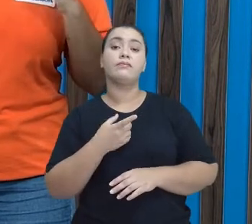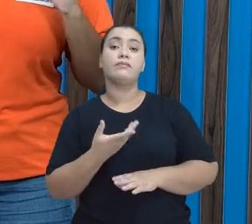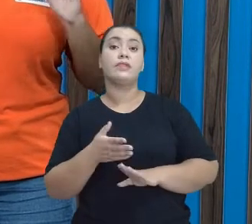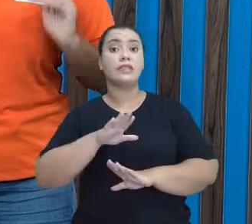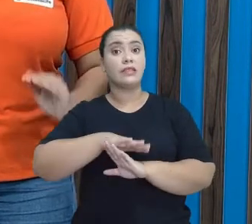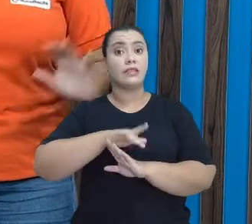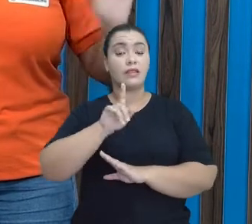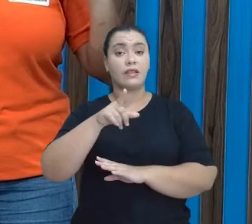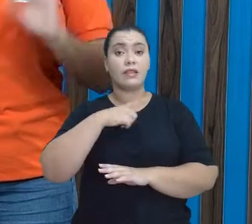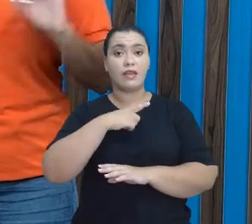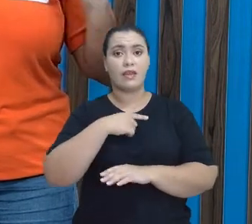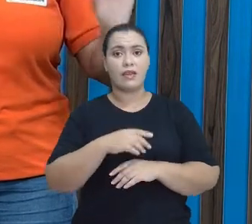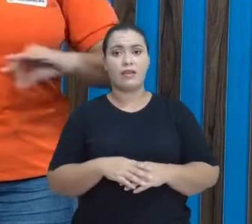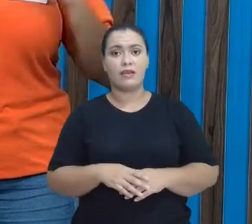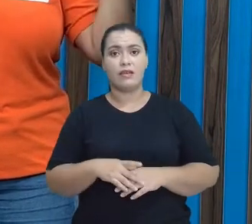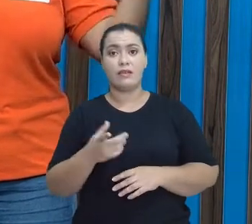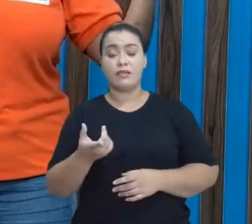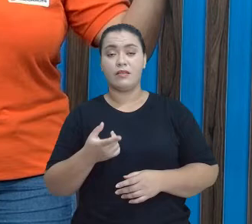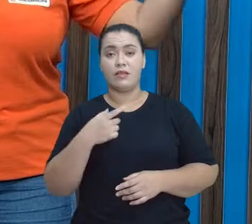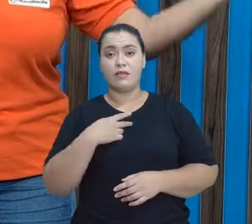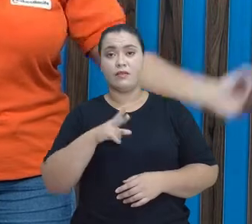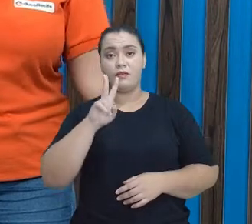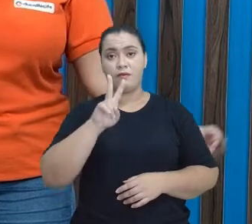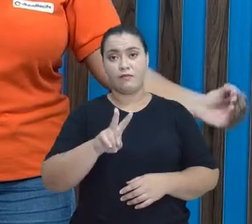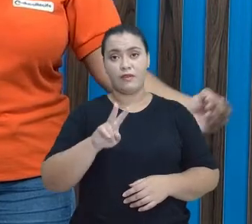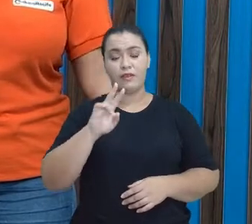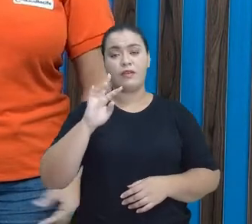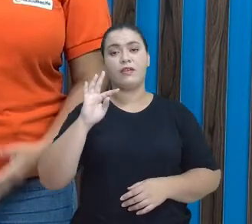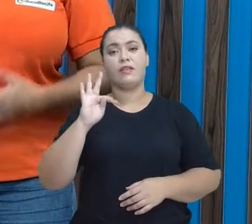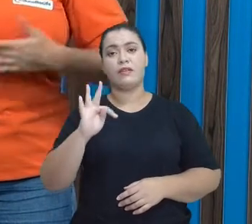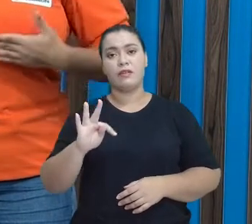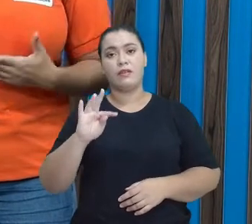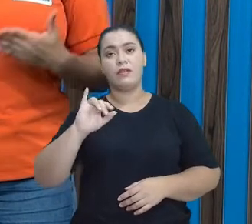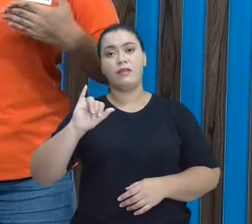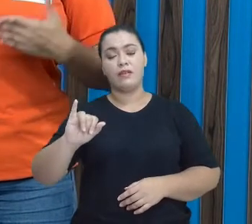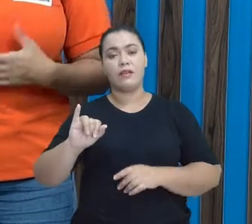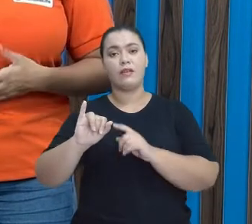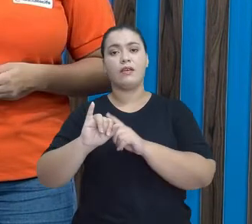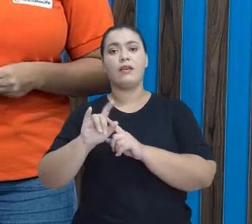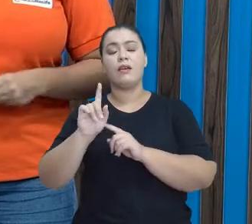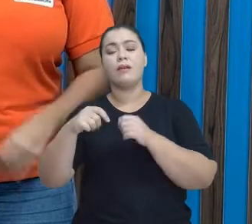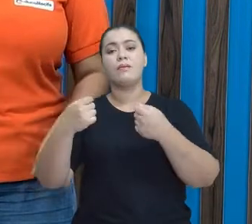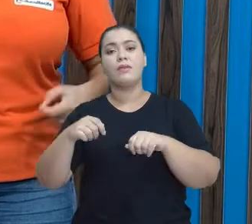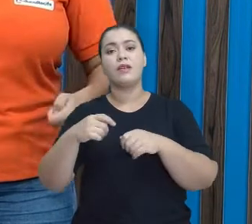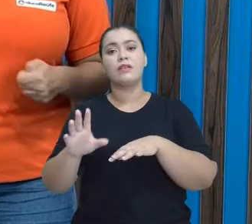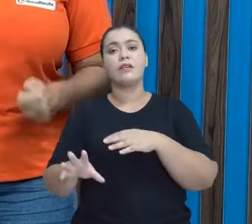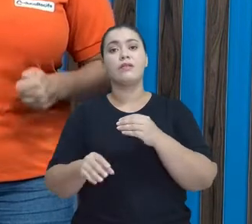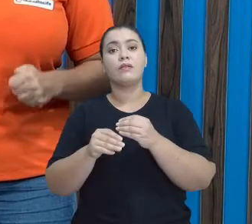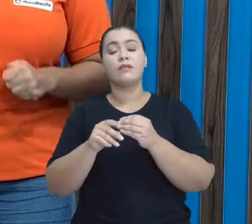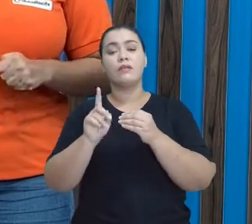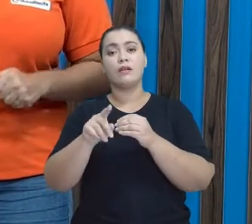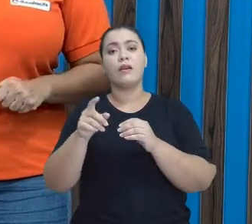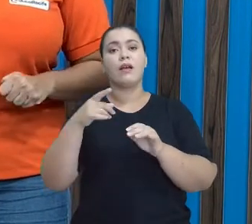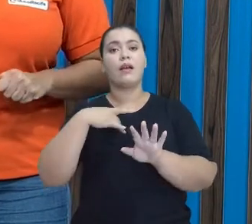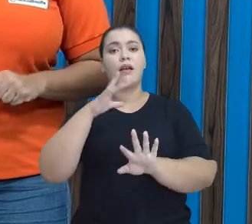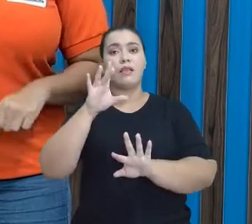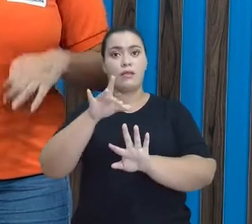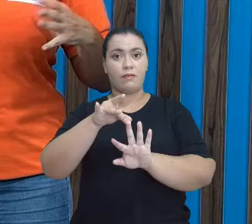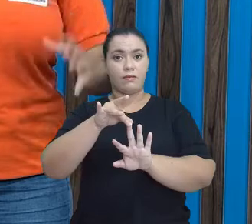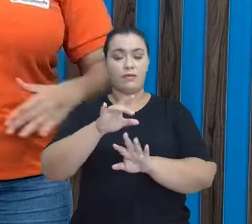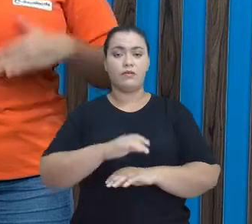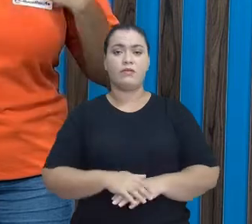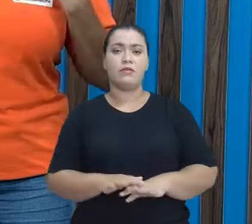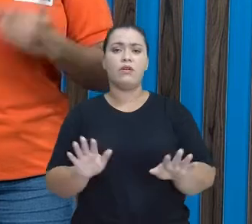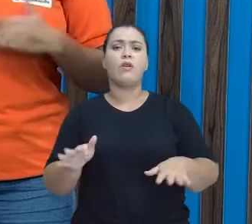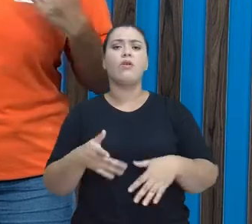precisam saber que os verbos transitivos indiretos, eles precisam de um complemento com preposição. E